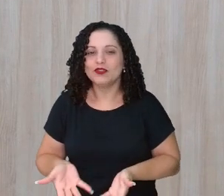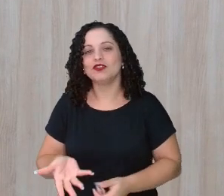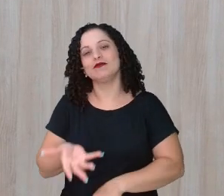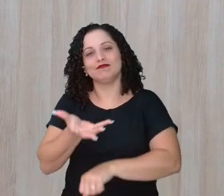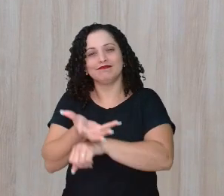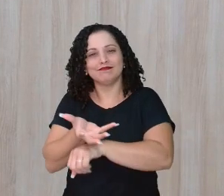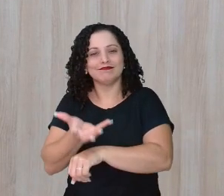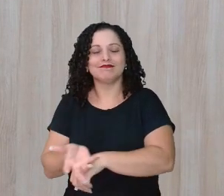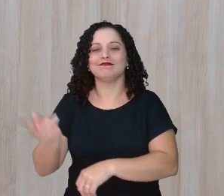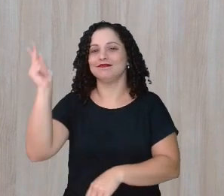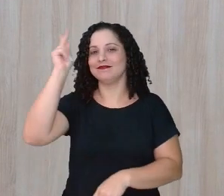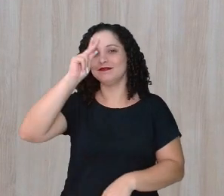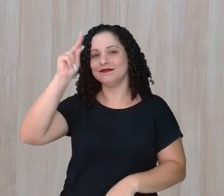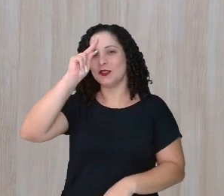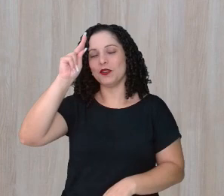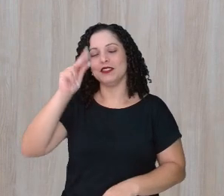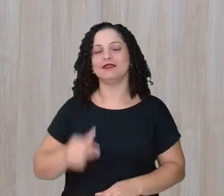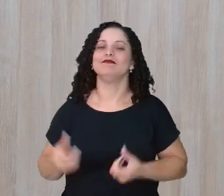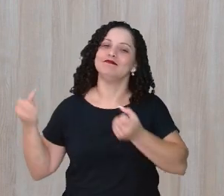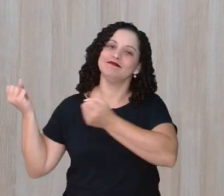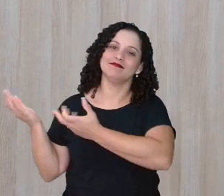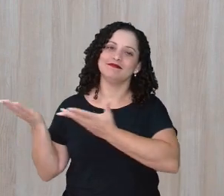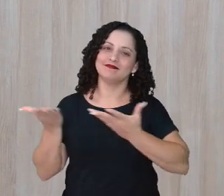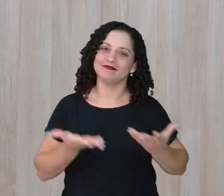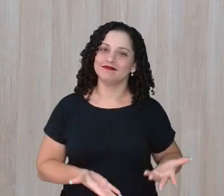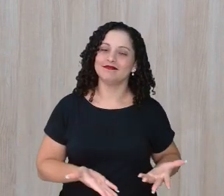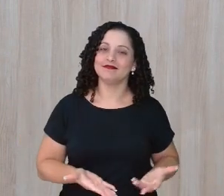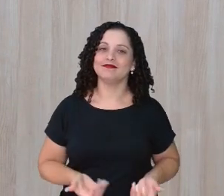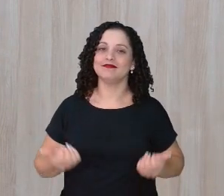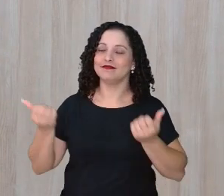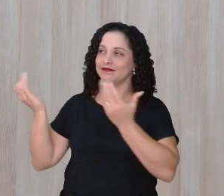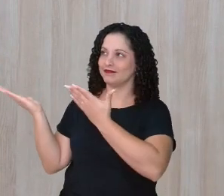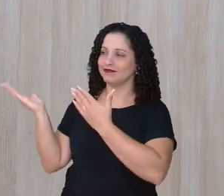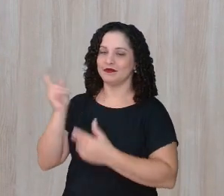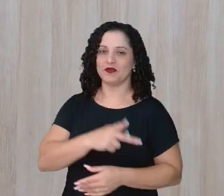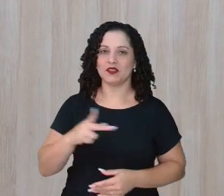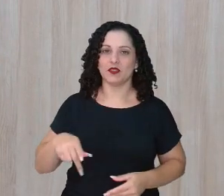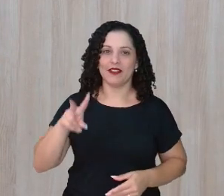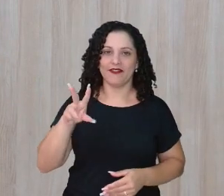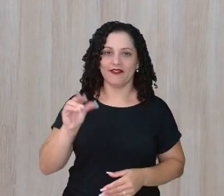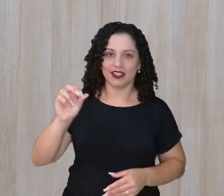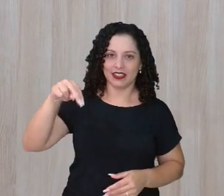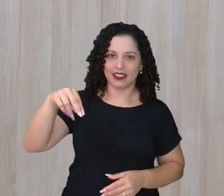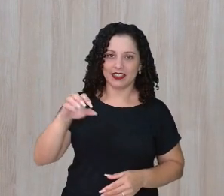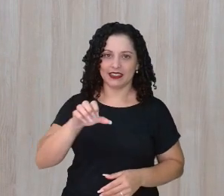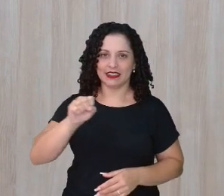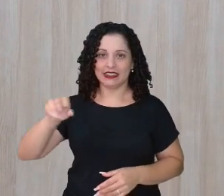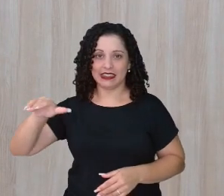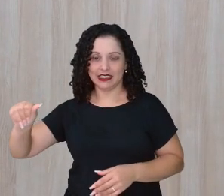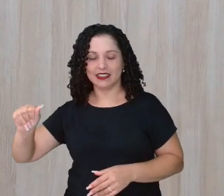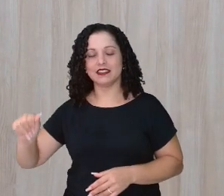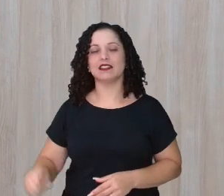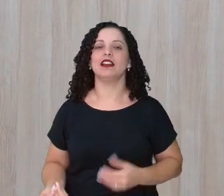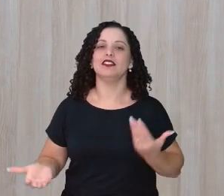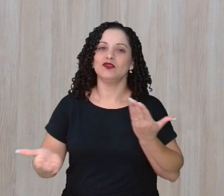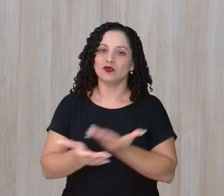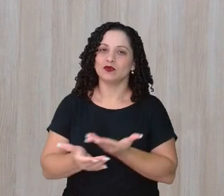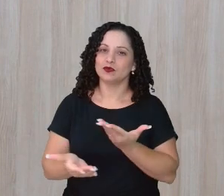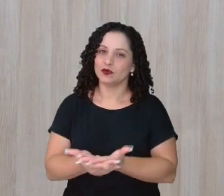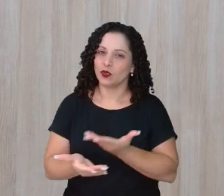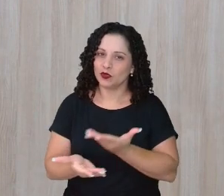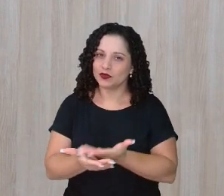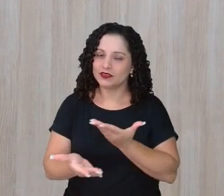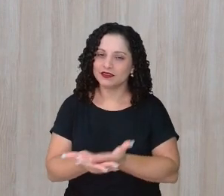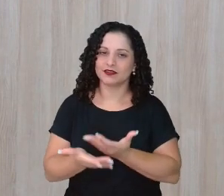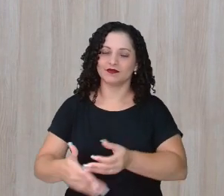todos e todas. Sejam bem-vindos, certo? Eu sou a professora Vanessa, da Escola Municipal para Aulas Digitais,